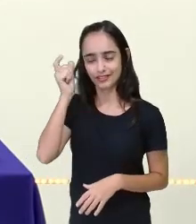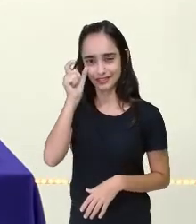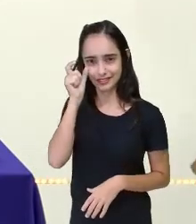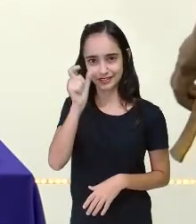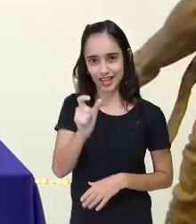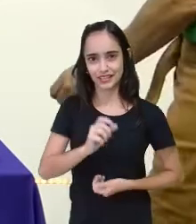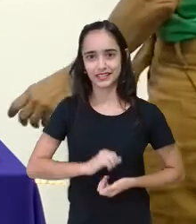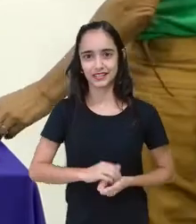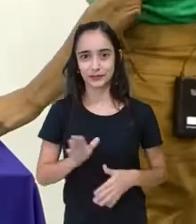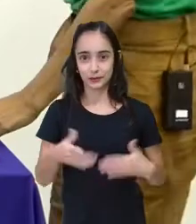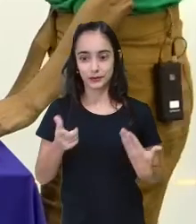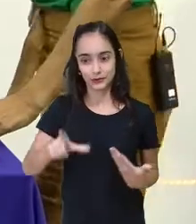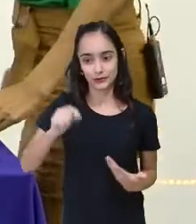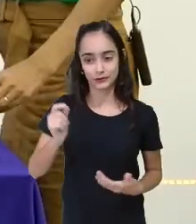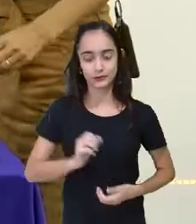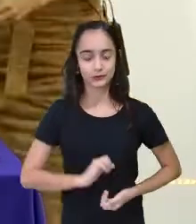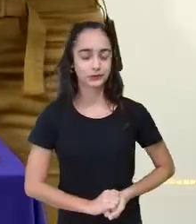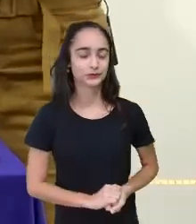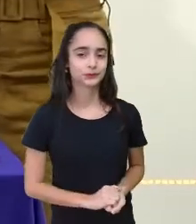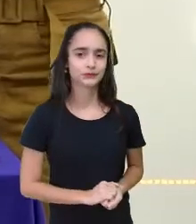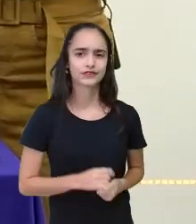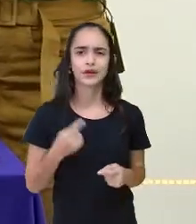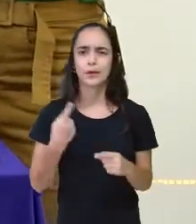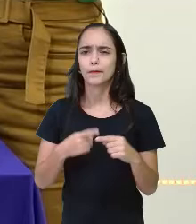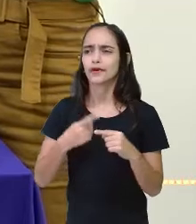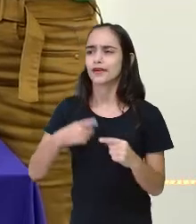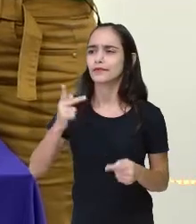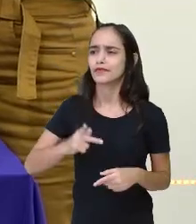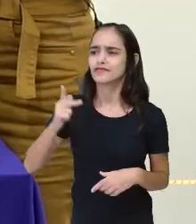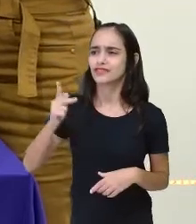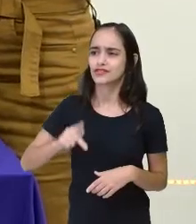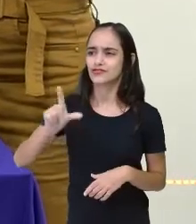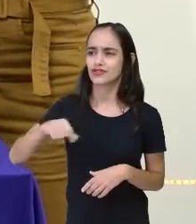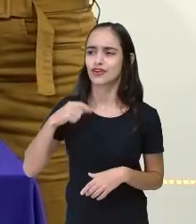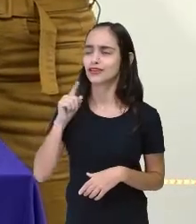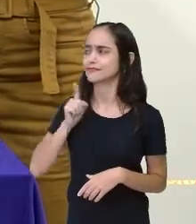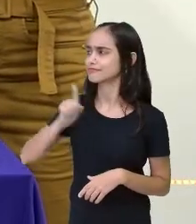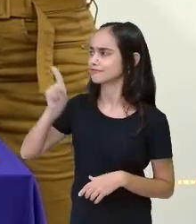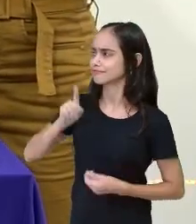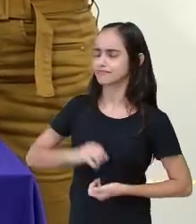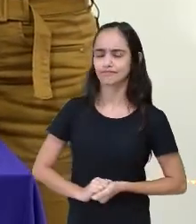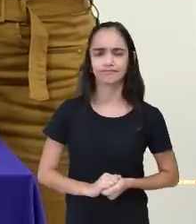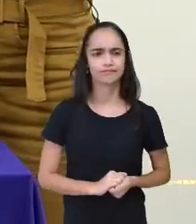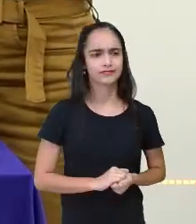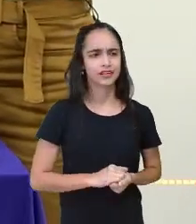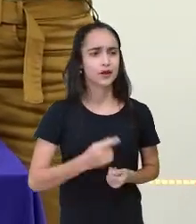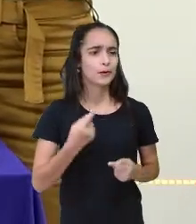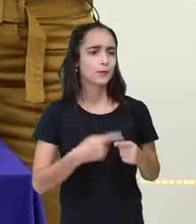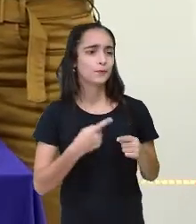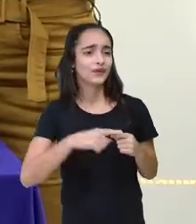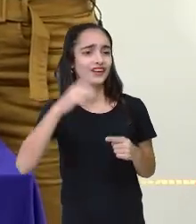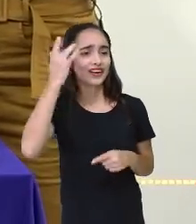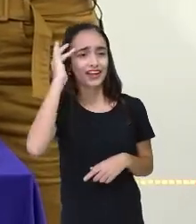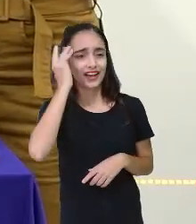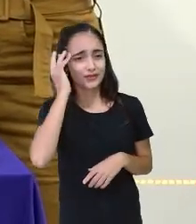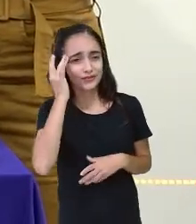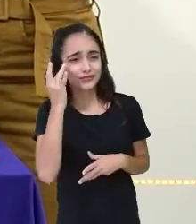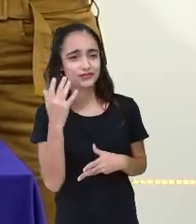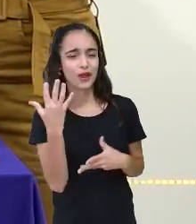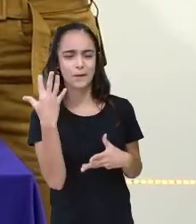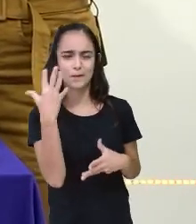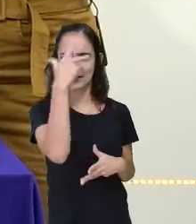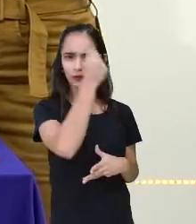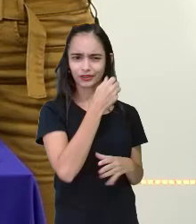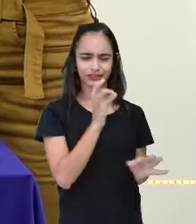ela escolheu, né? Por que, professora Esté? Porque eu achei ele muito bonitinho, todo